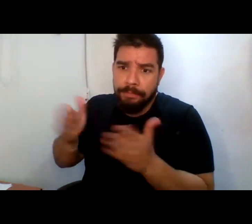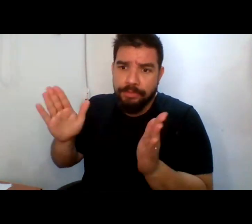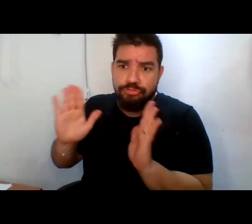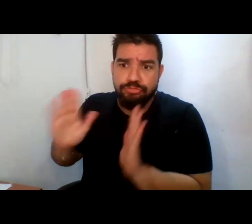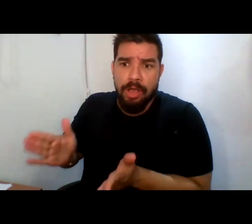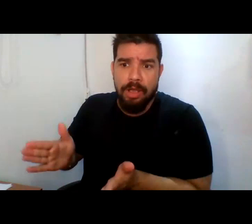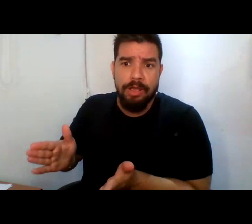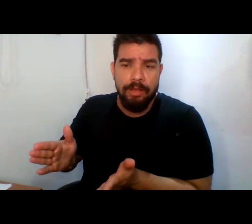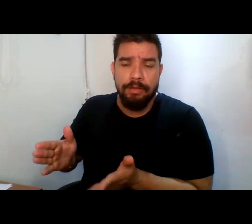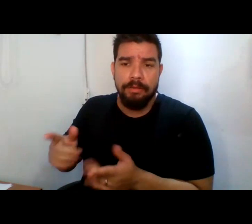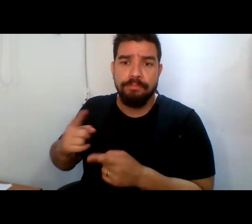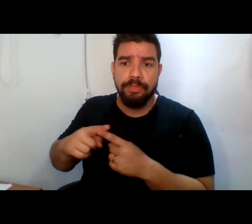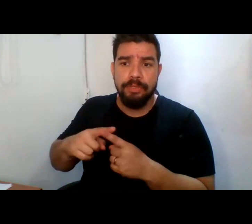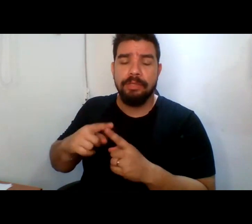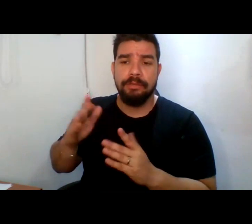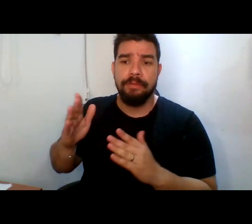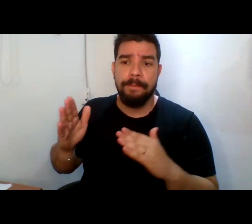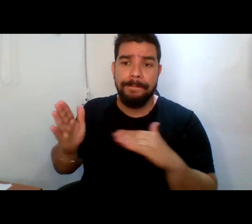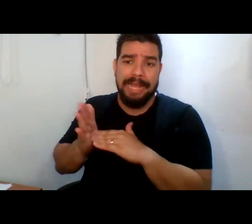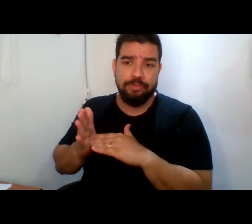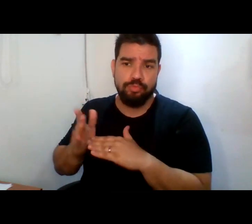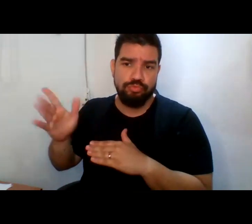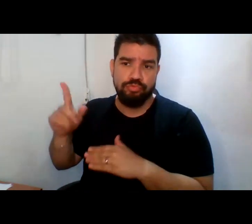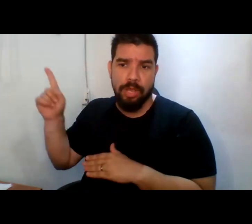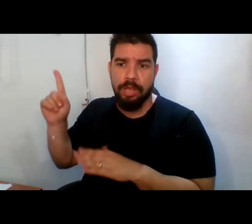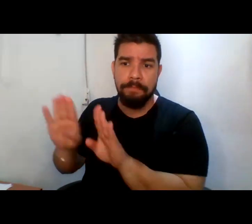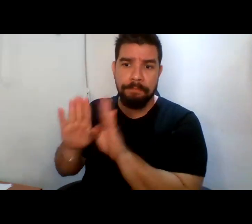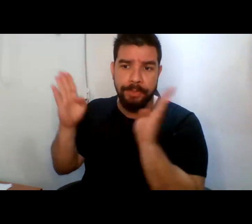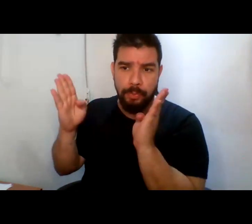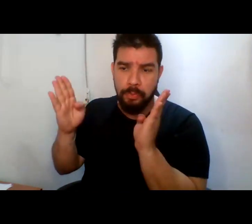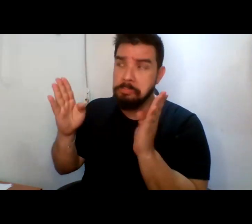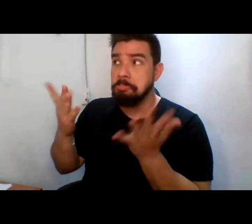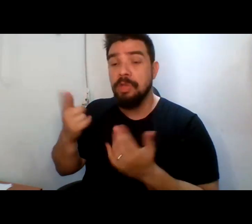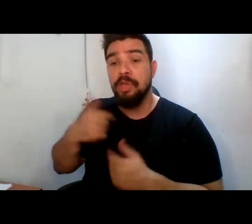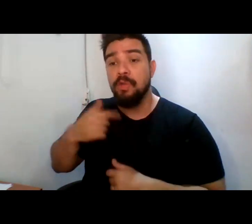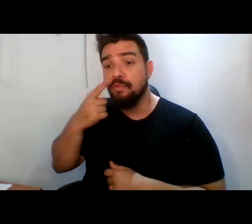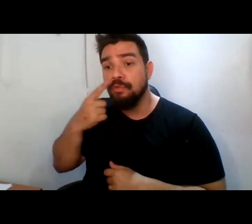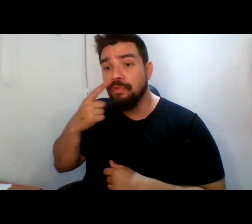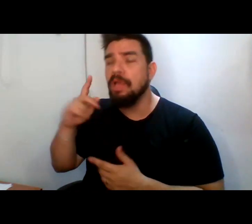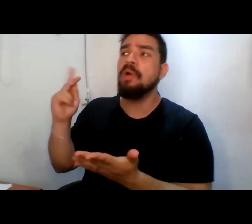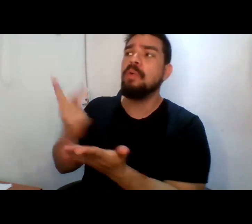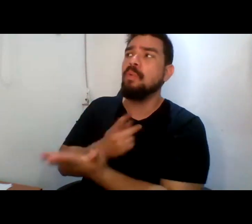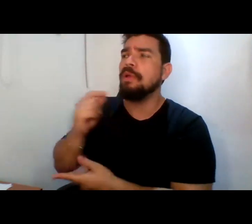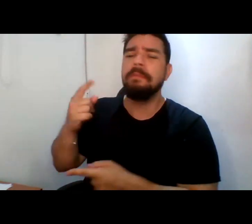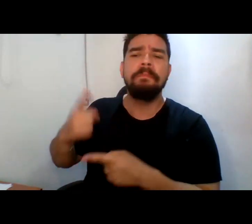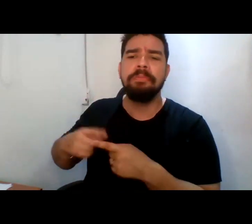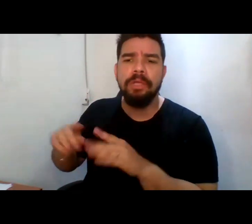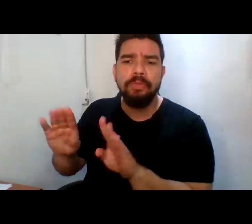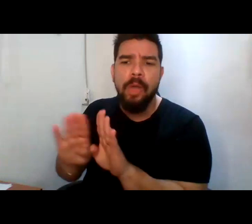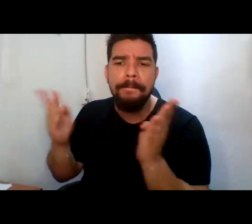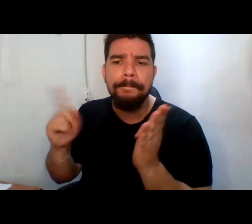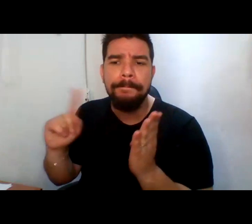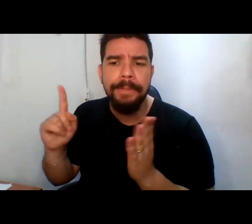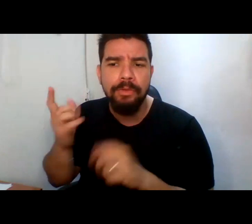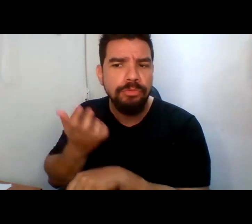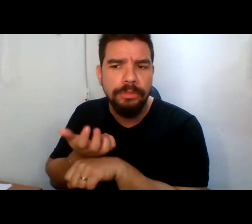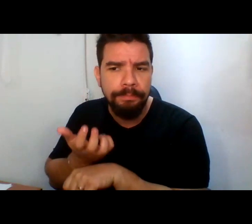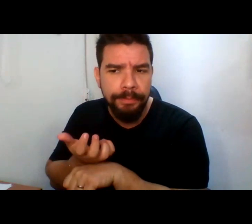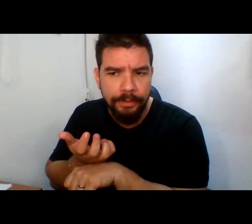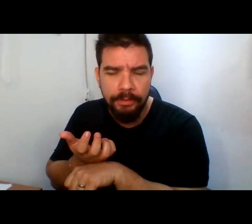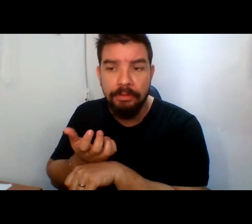um determinado prazo, já era para estar aberta. Então, eu vou verificar o que que aconteceu, por que que ela não está aberta, e aí